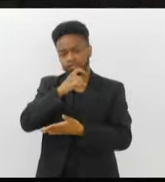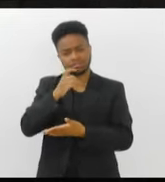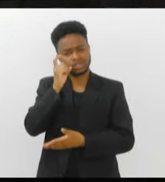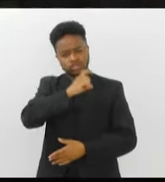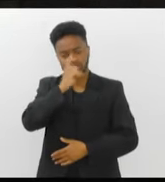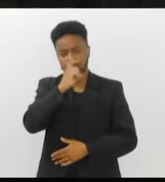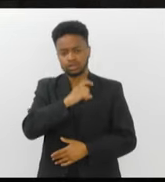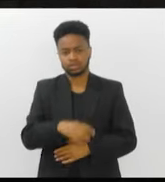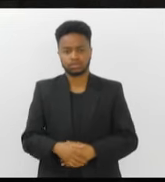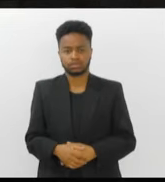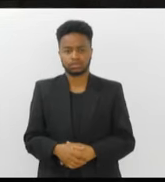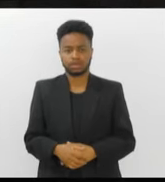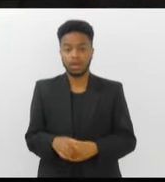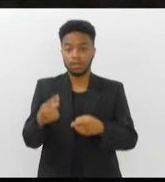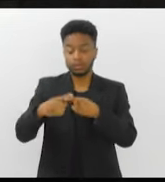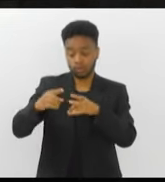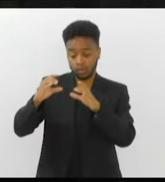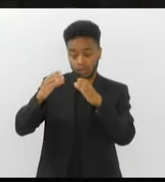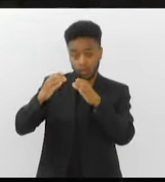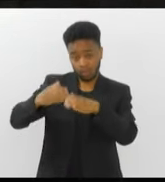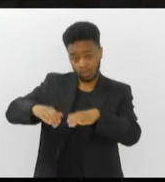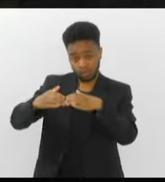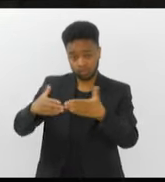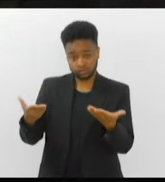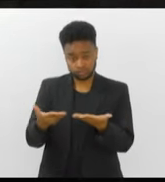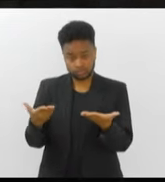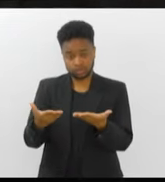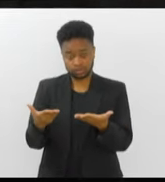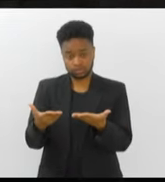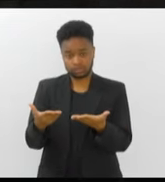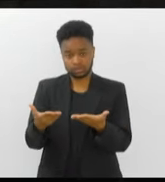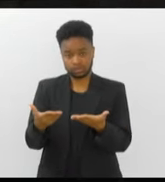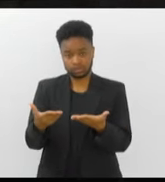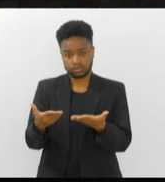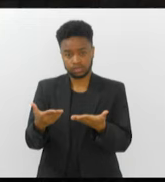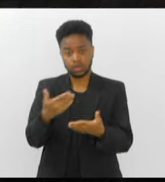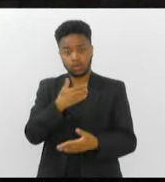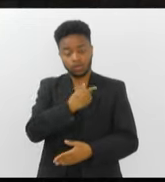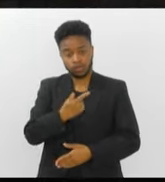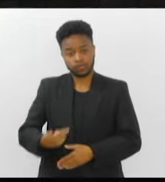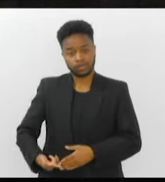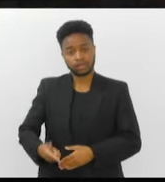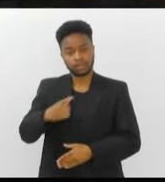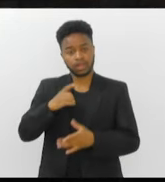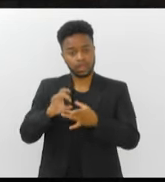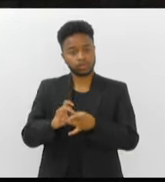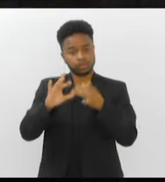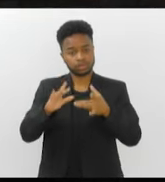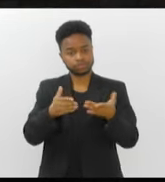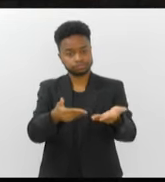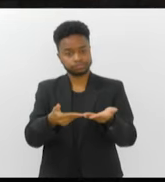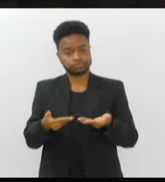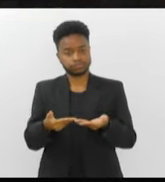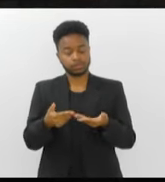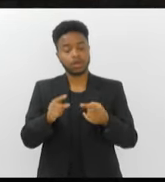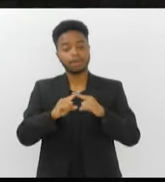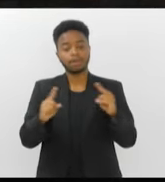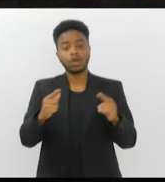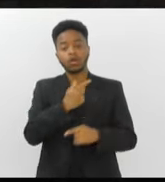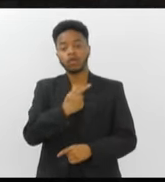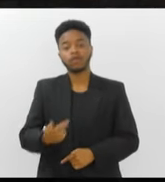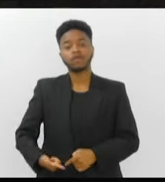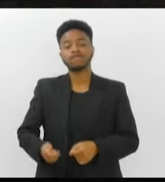verdade. Esse concurso que está em vigor, o governo tem autorização para convocar. Só que o governo traz